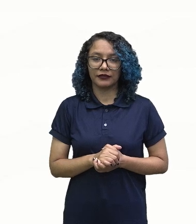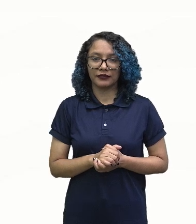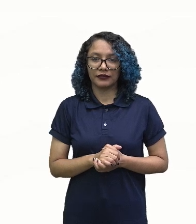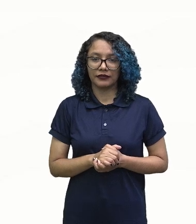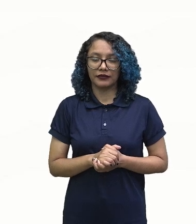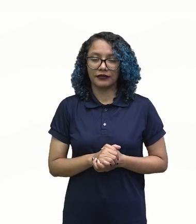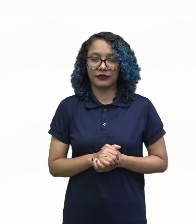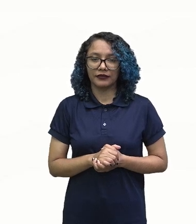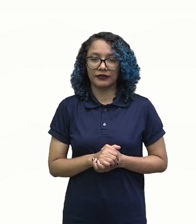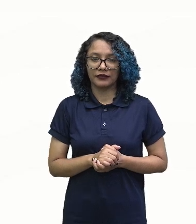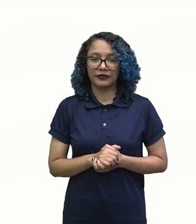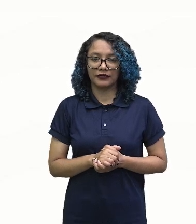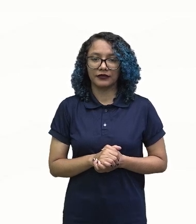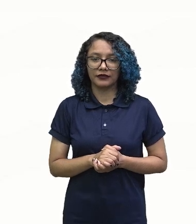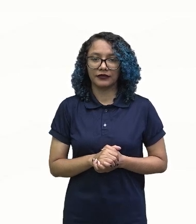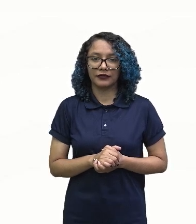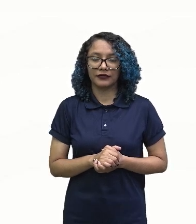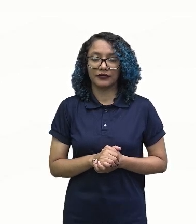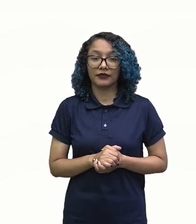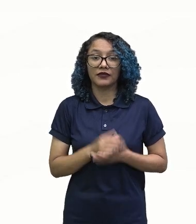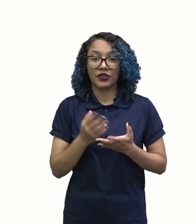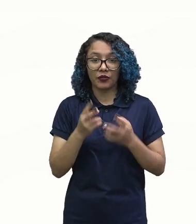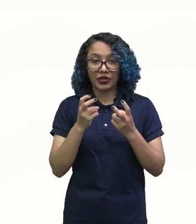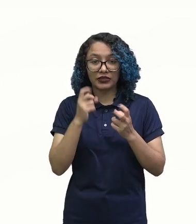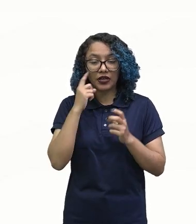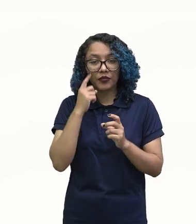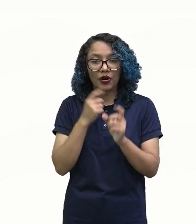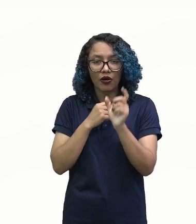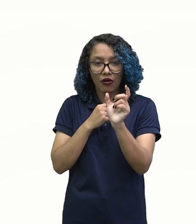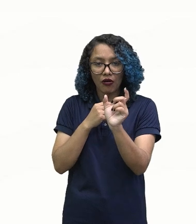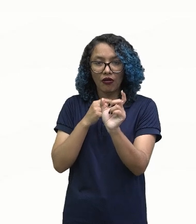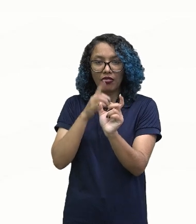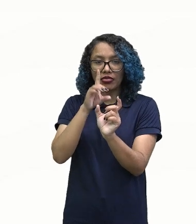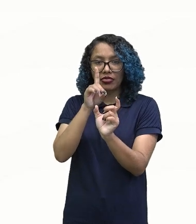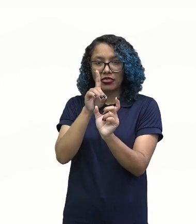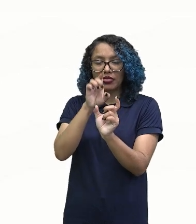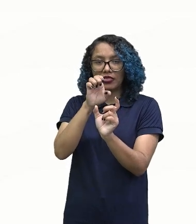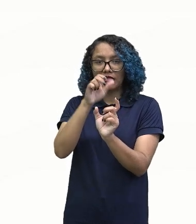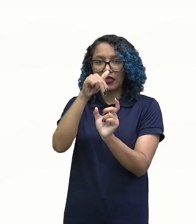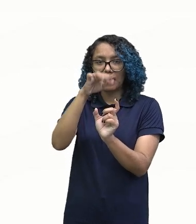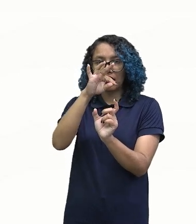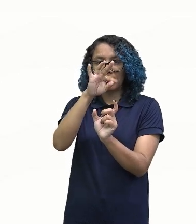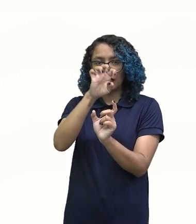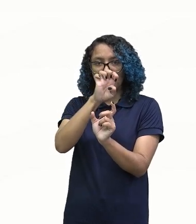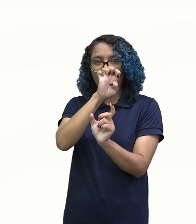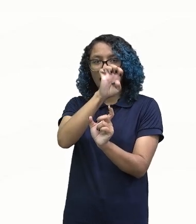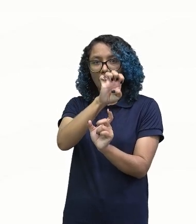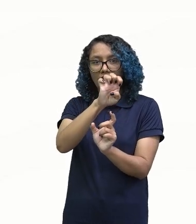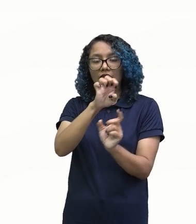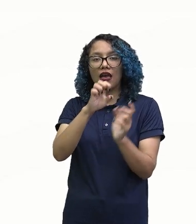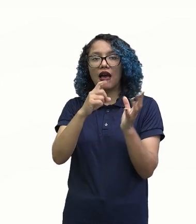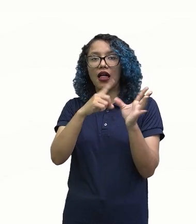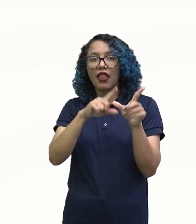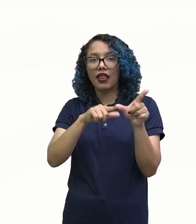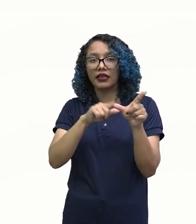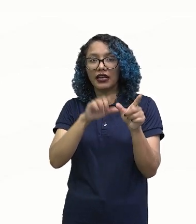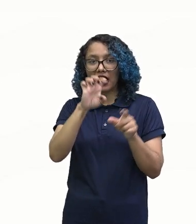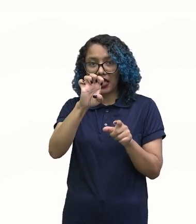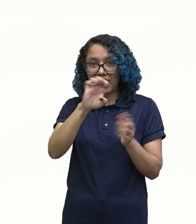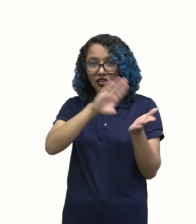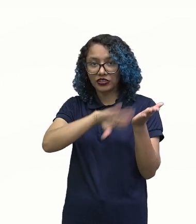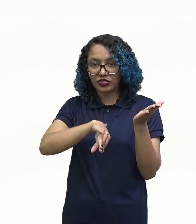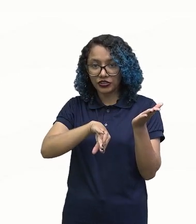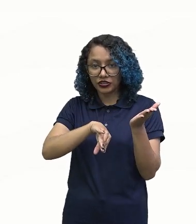nós vamos observar que esse ezinho aqui do dente, ele tem que desaparecer para justamente dar lugar na